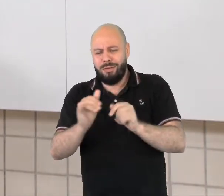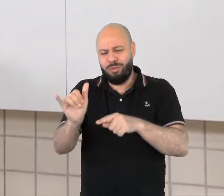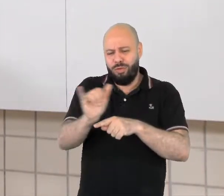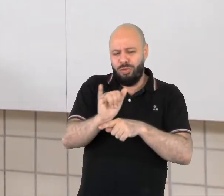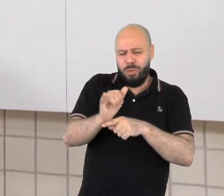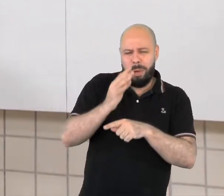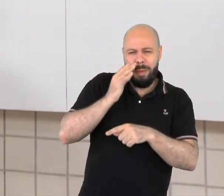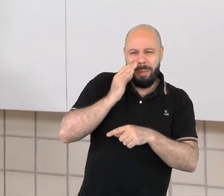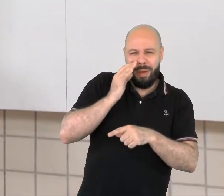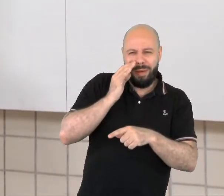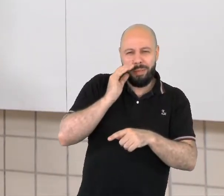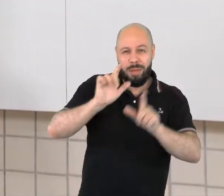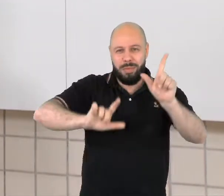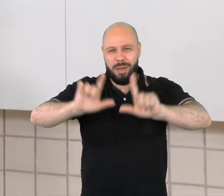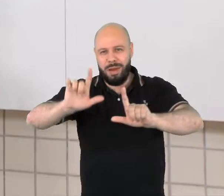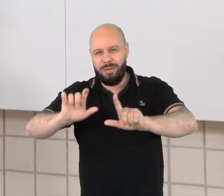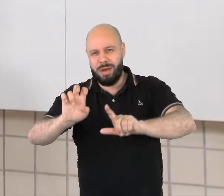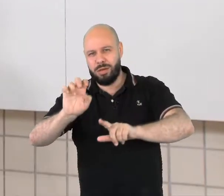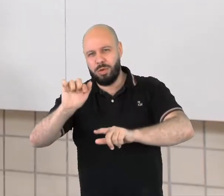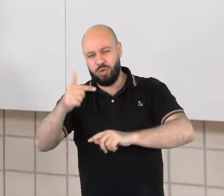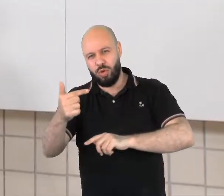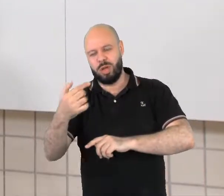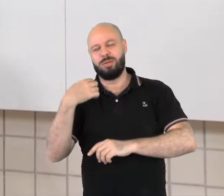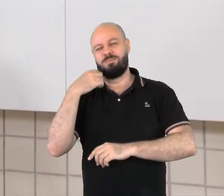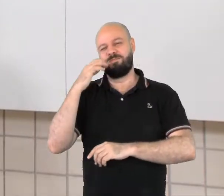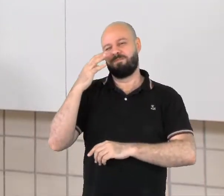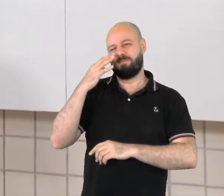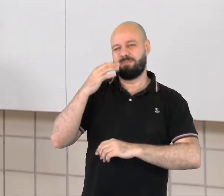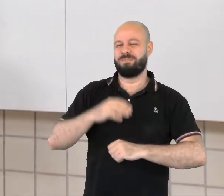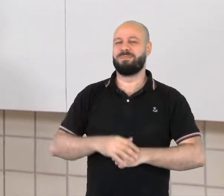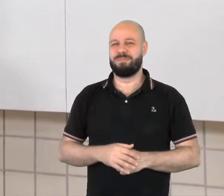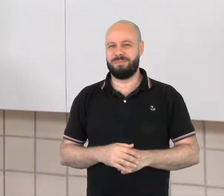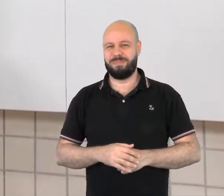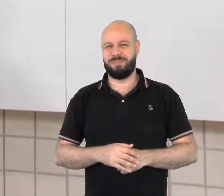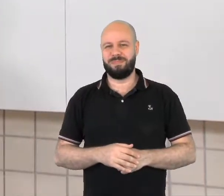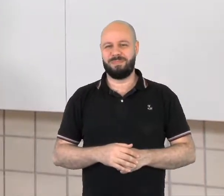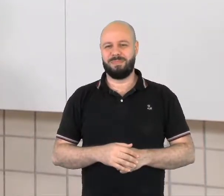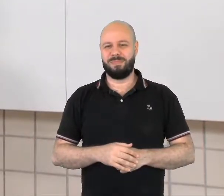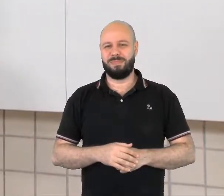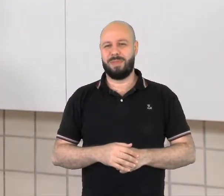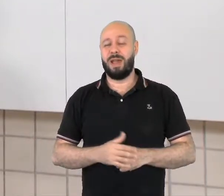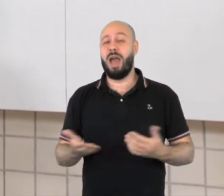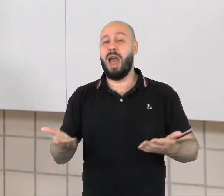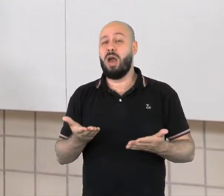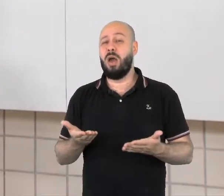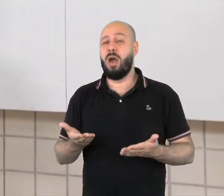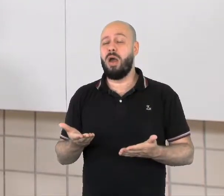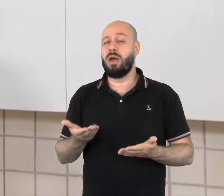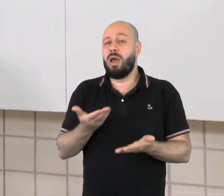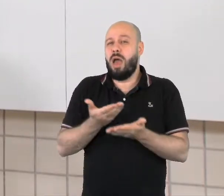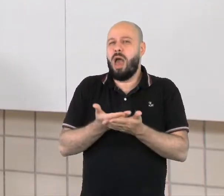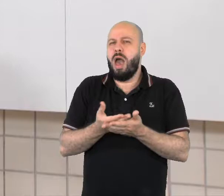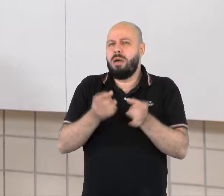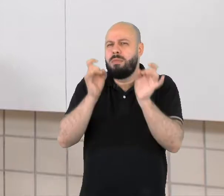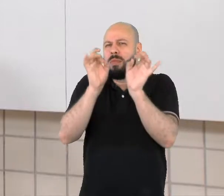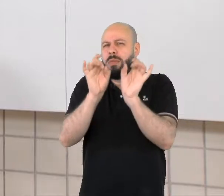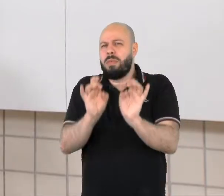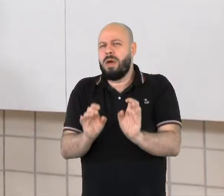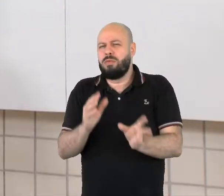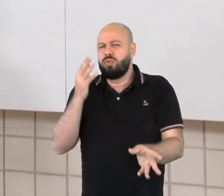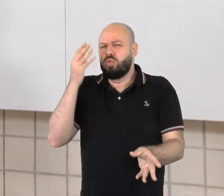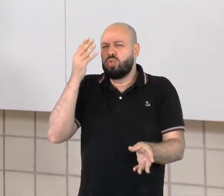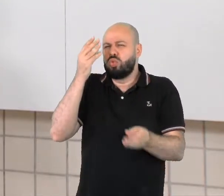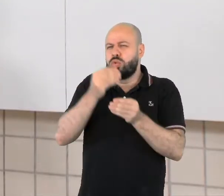YouTube, assistindo na televisão, né? Eu trouxe uma aula especial para vocês, uma revisão